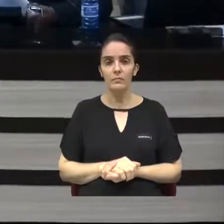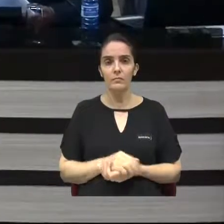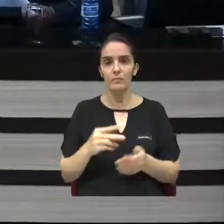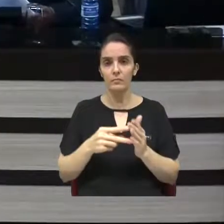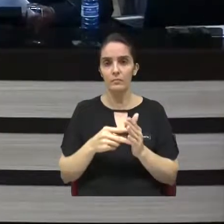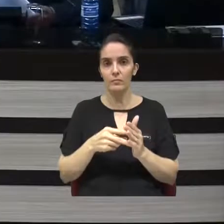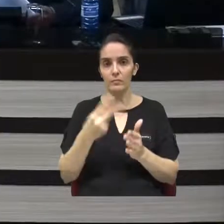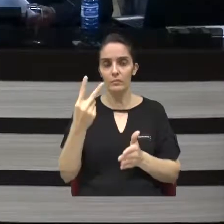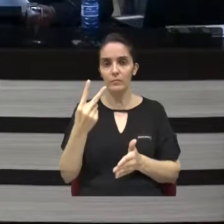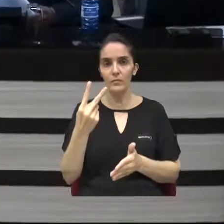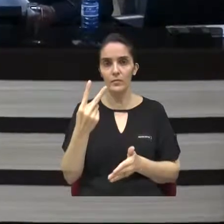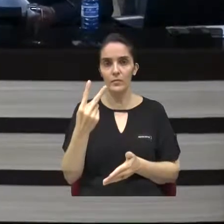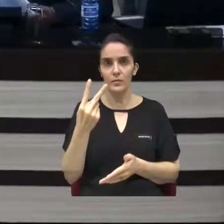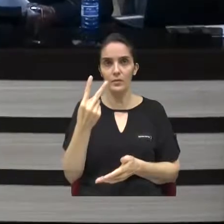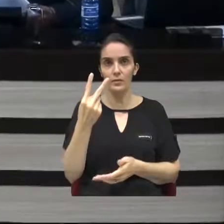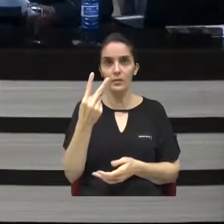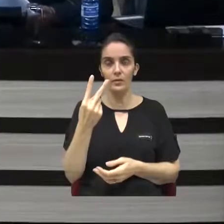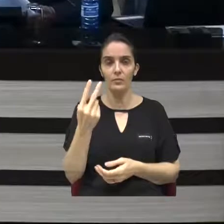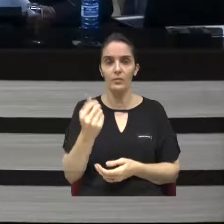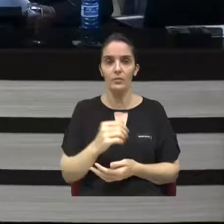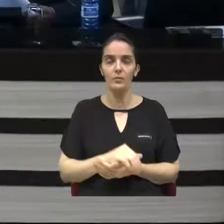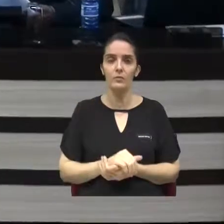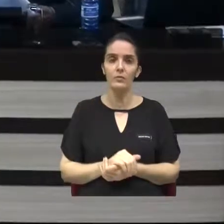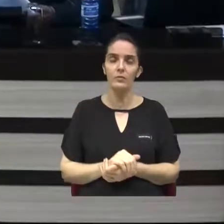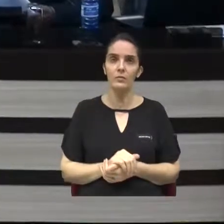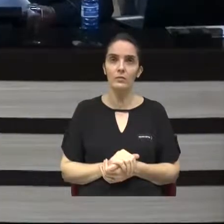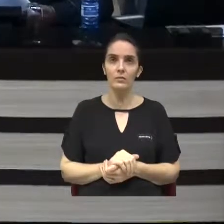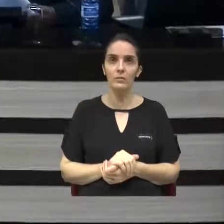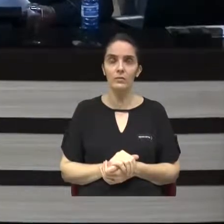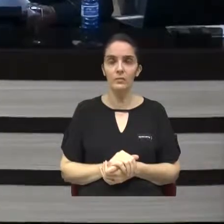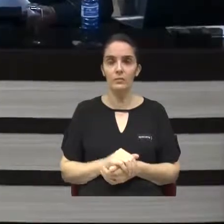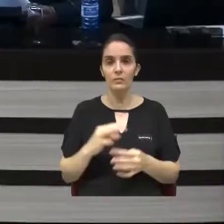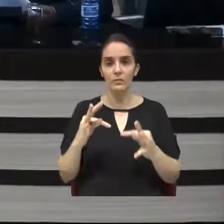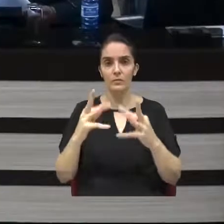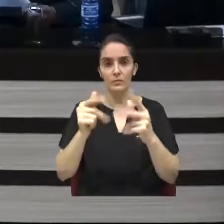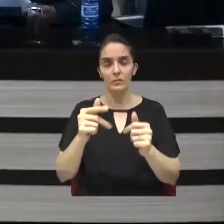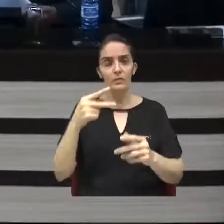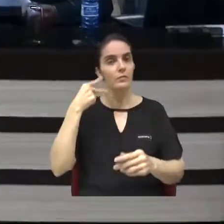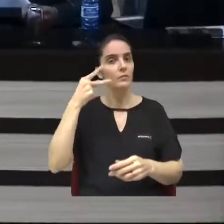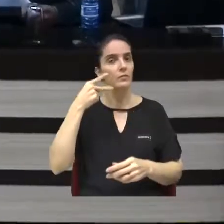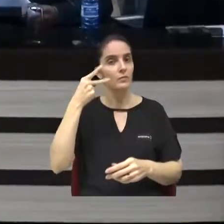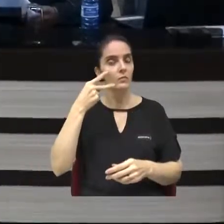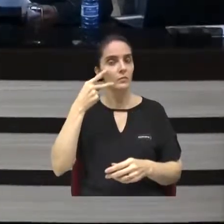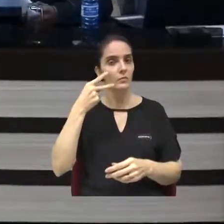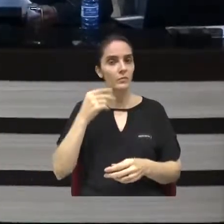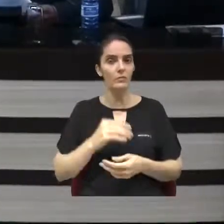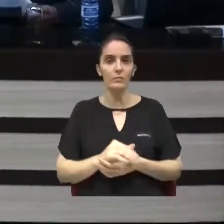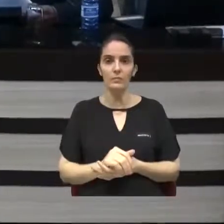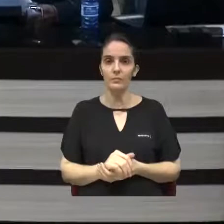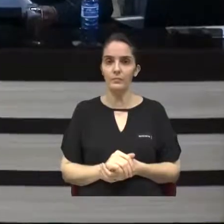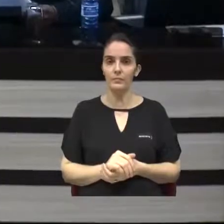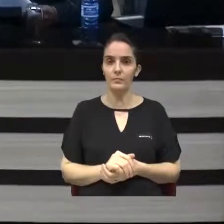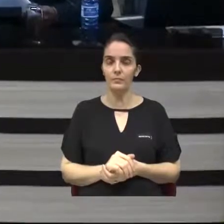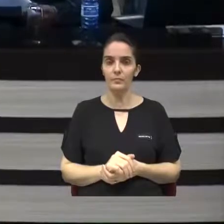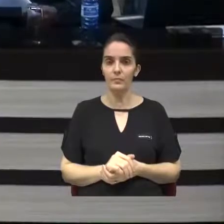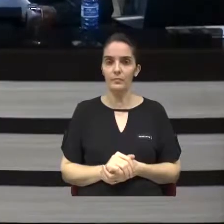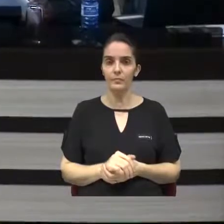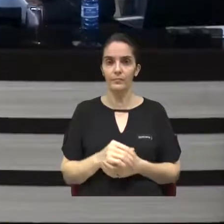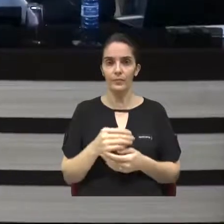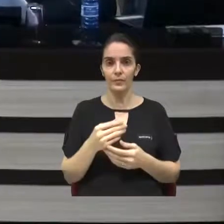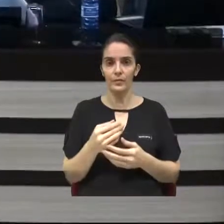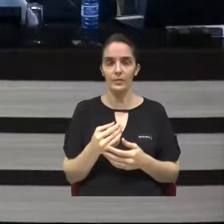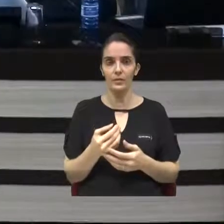Segundo, do desrespeito aos pares e à classe de leis. E à Casa de